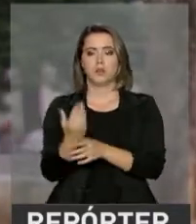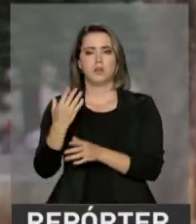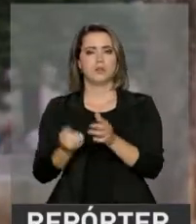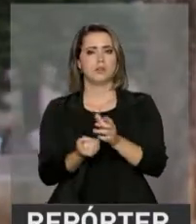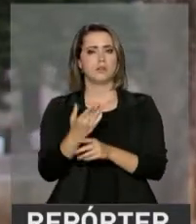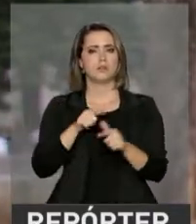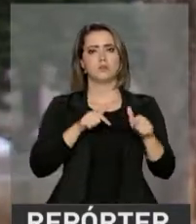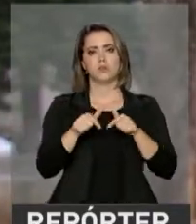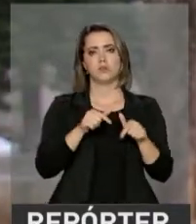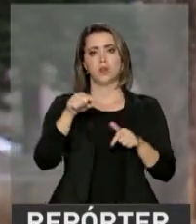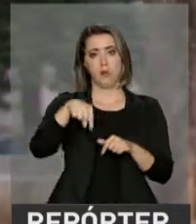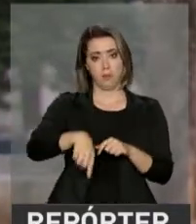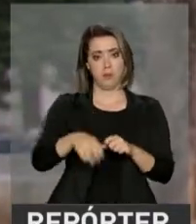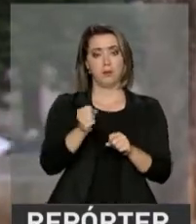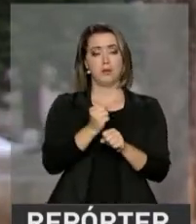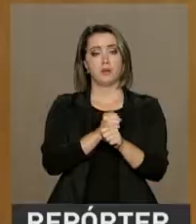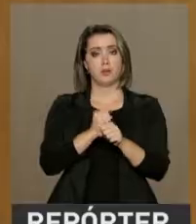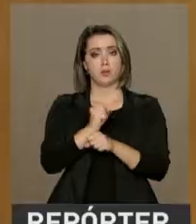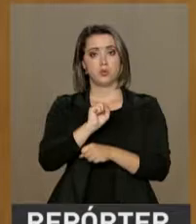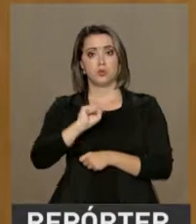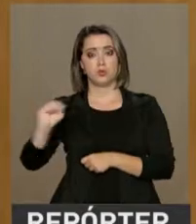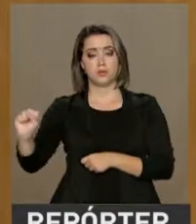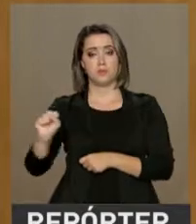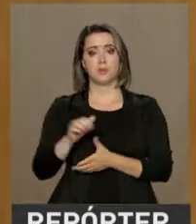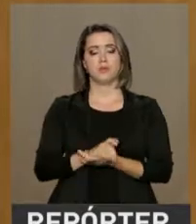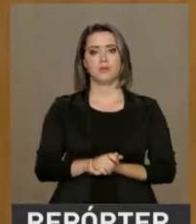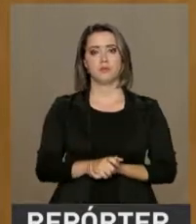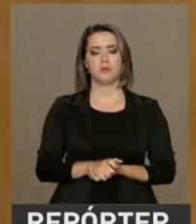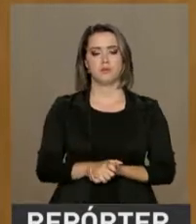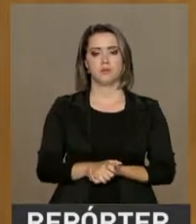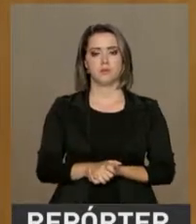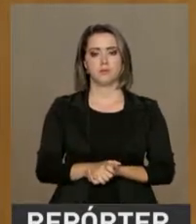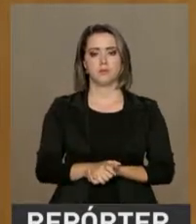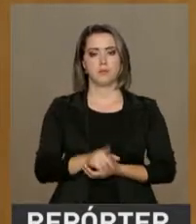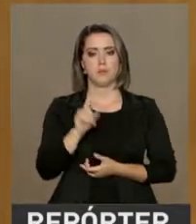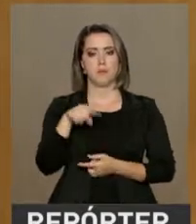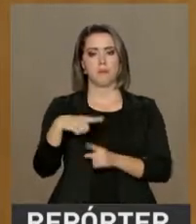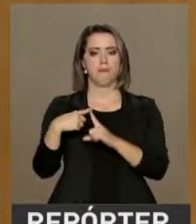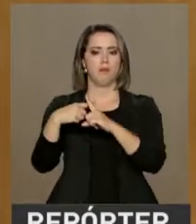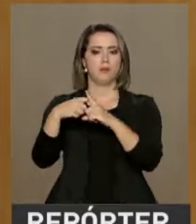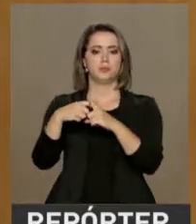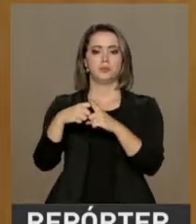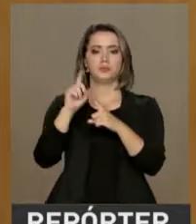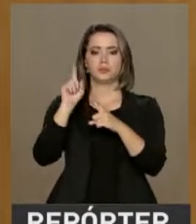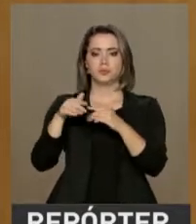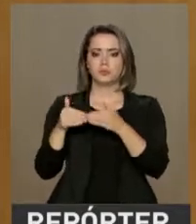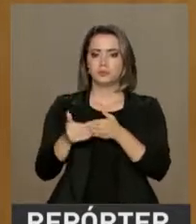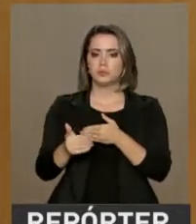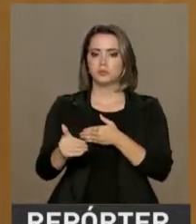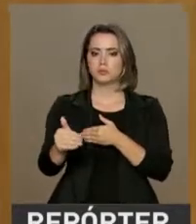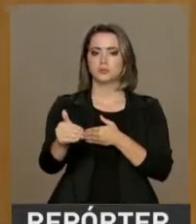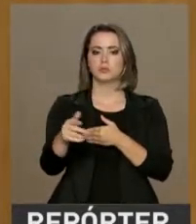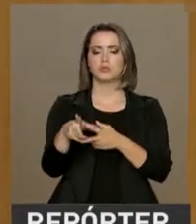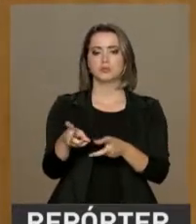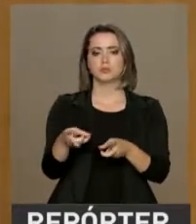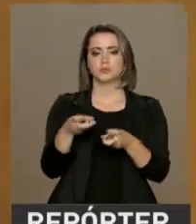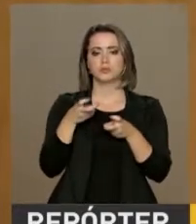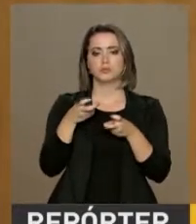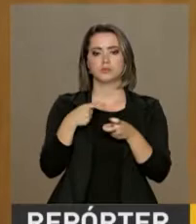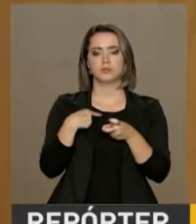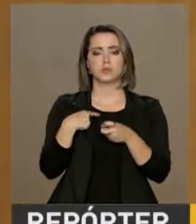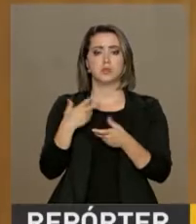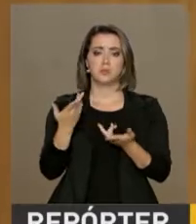empregos até o final deste semestre. A expectativa positiva ela se mantém, porque a expectativa